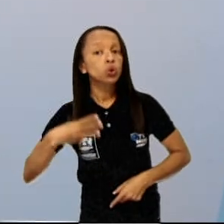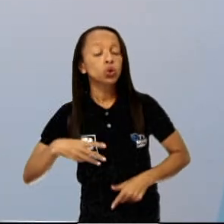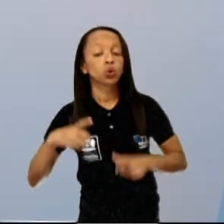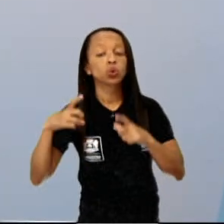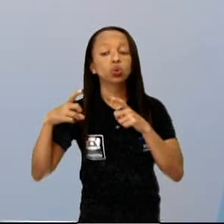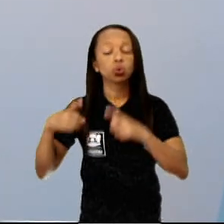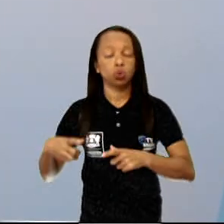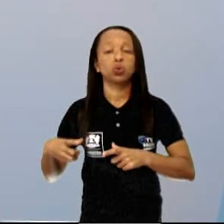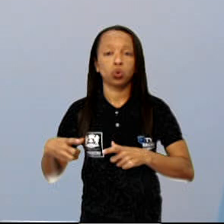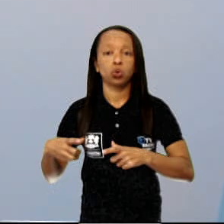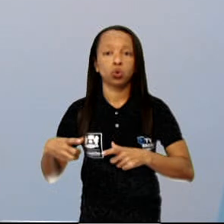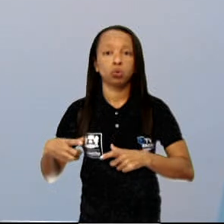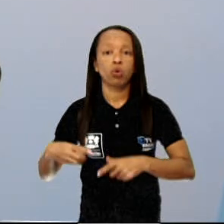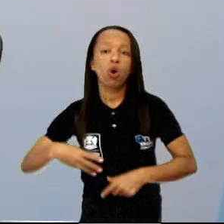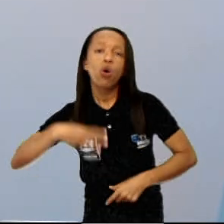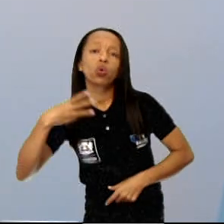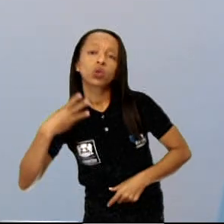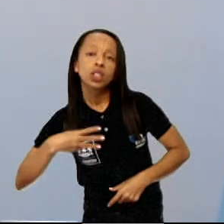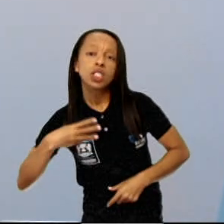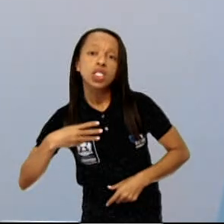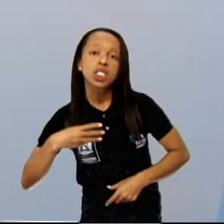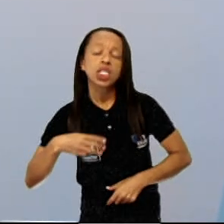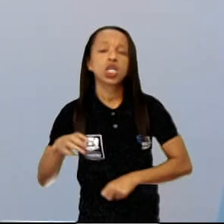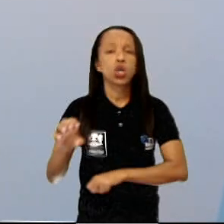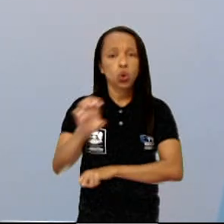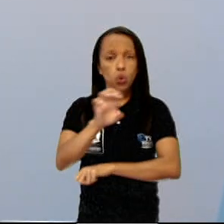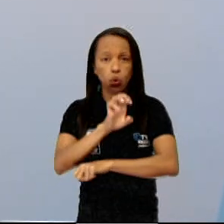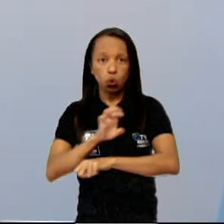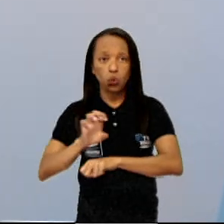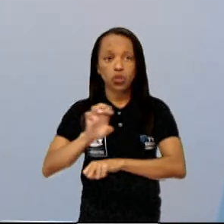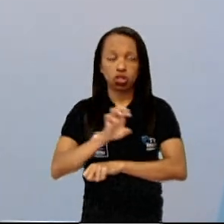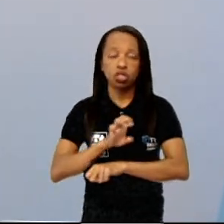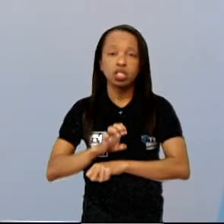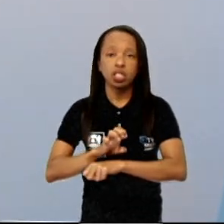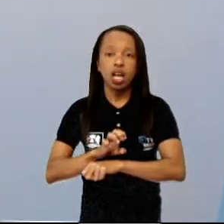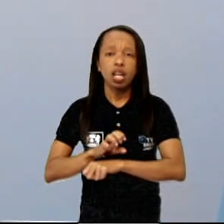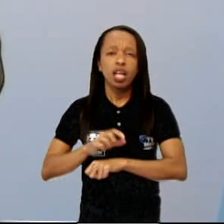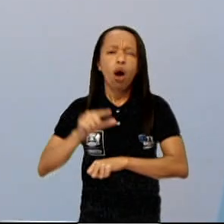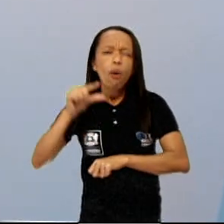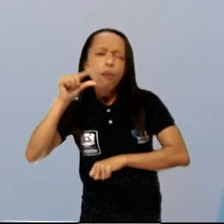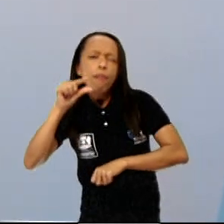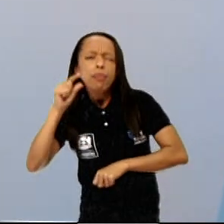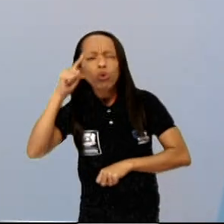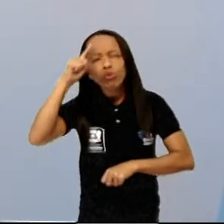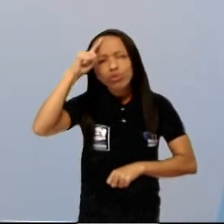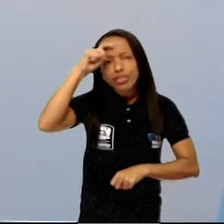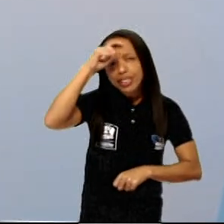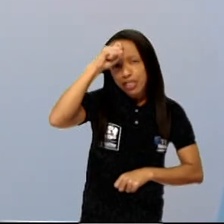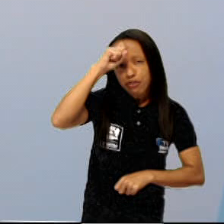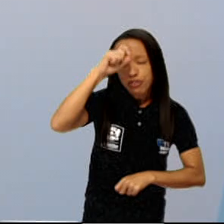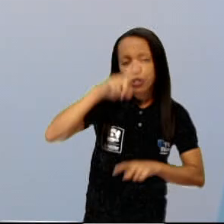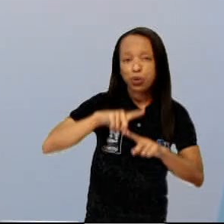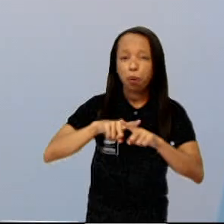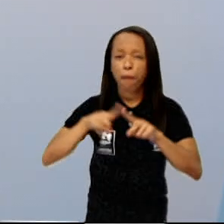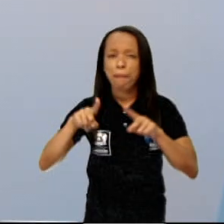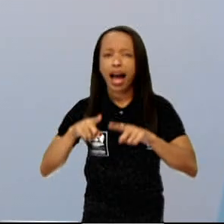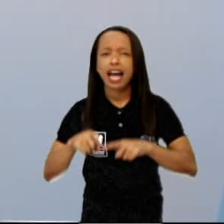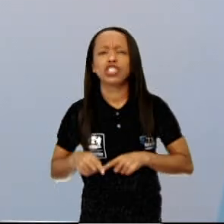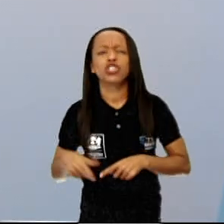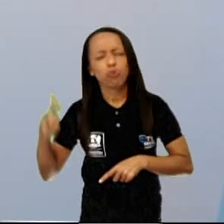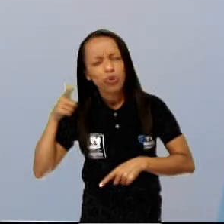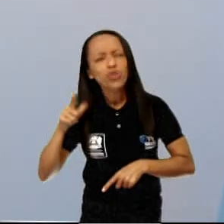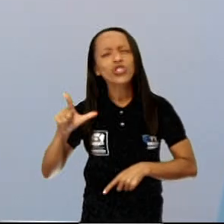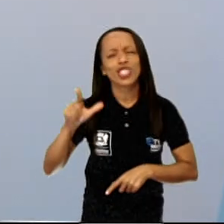estado. O terceiro estado, ele é um pouco mais difícil de se compreender, mas não tem nada de problemático aqui. A gente vai desvendar todos esses mistérios, tá